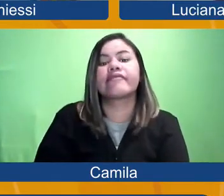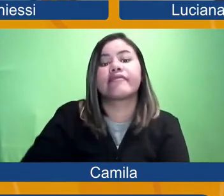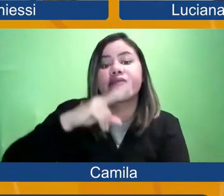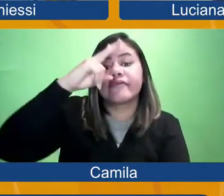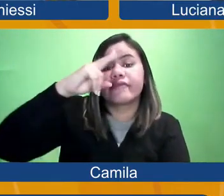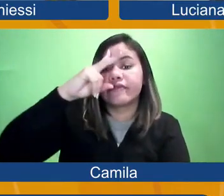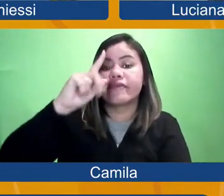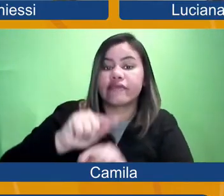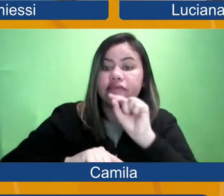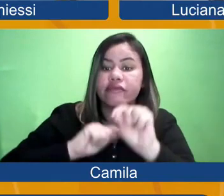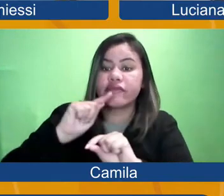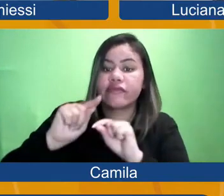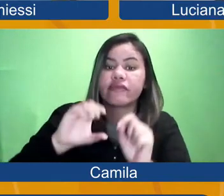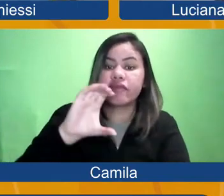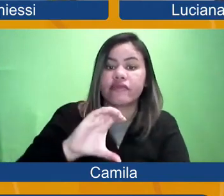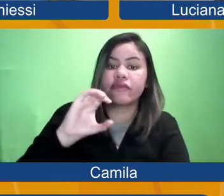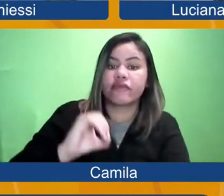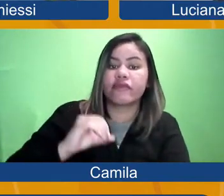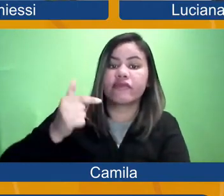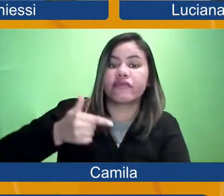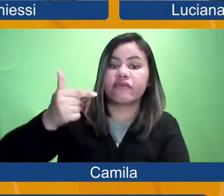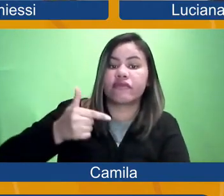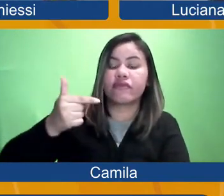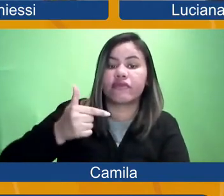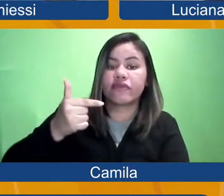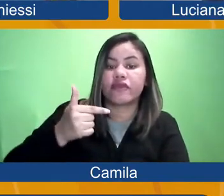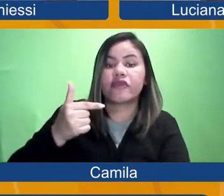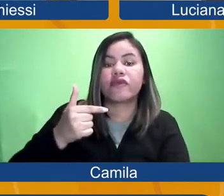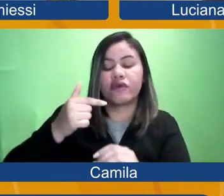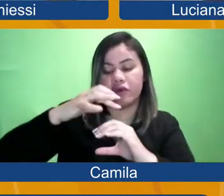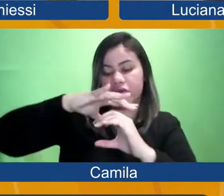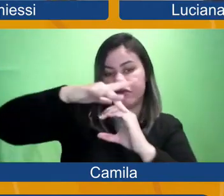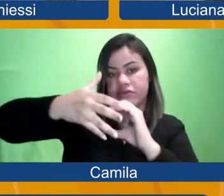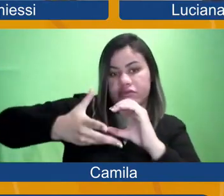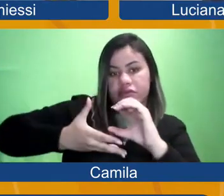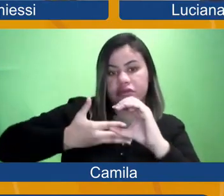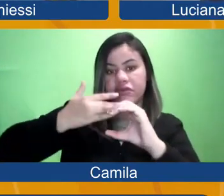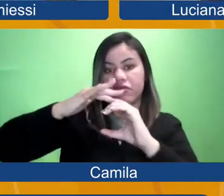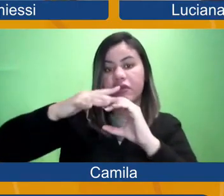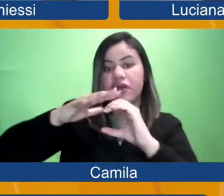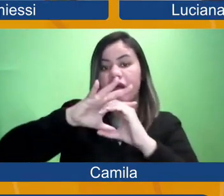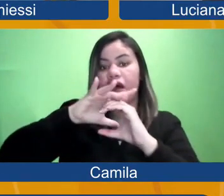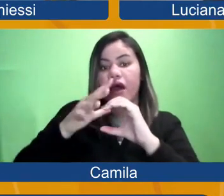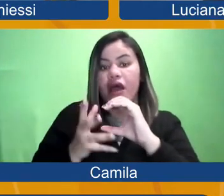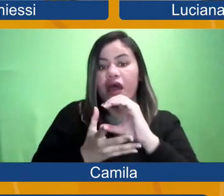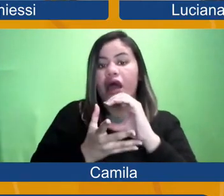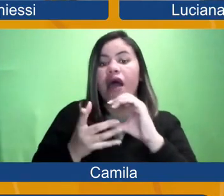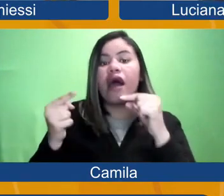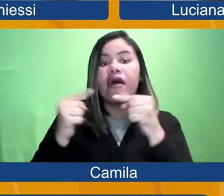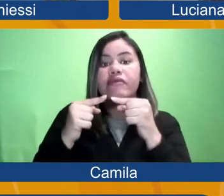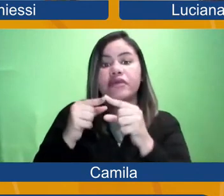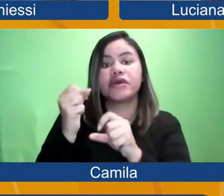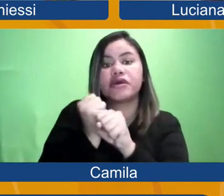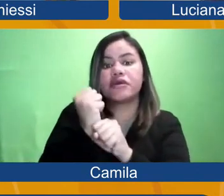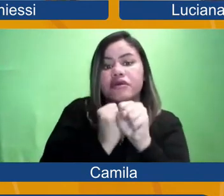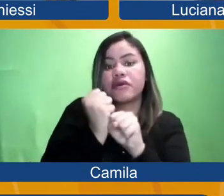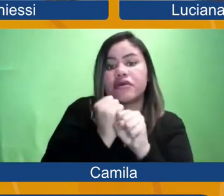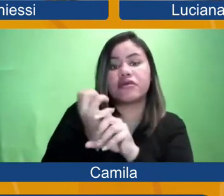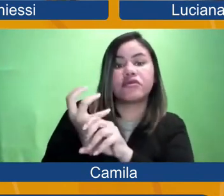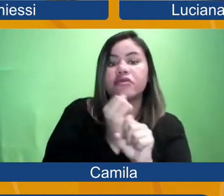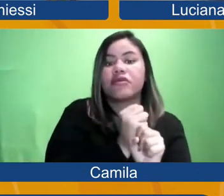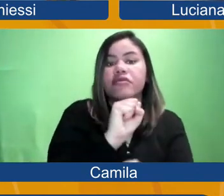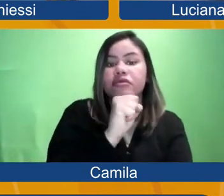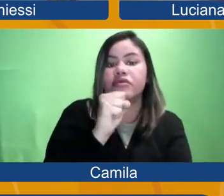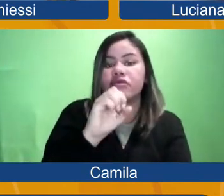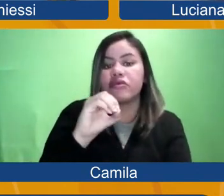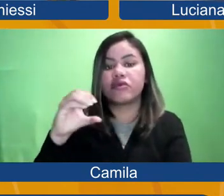do CO2 na atmosfera é de 800 anos, né? Então, o que a gente emite hoje vai ficar lá por muito tempo, né? Promovendo esse